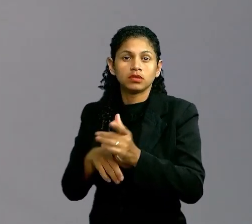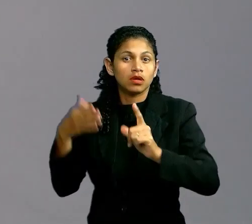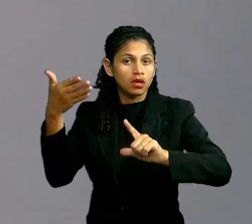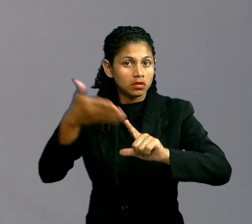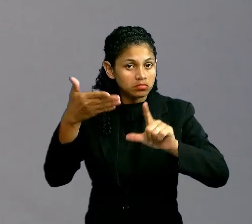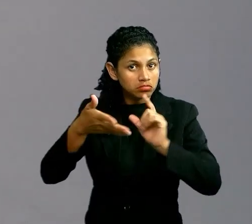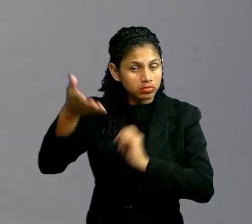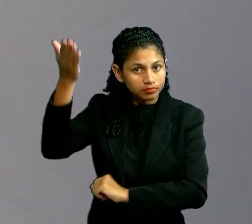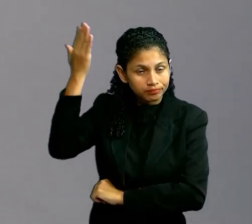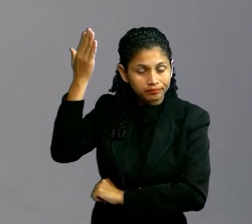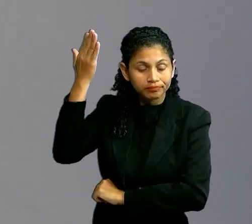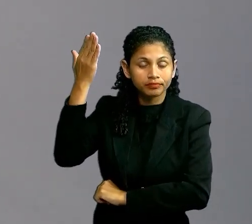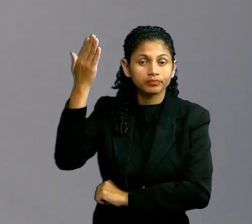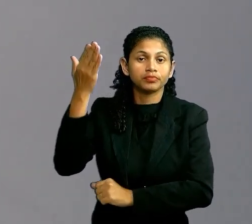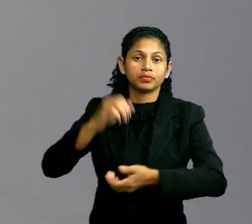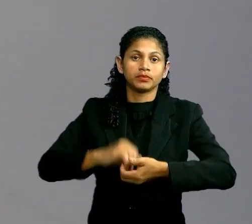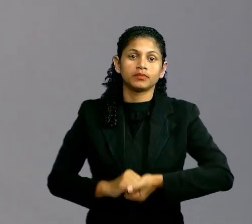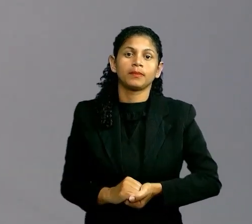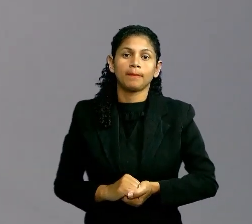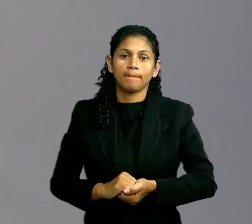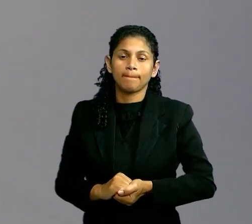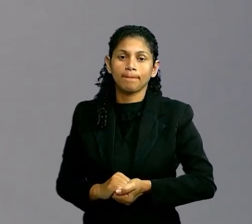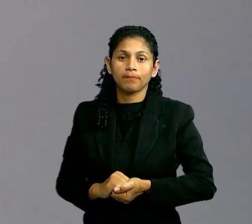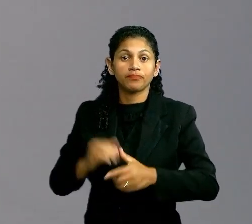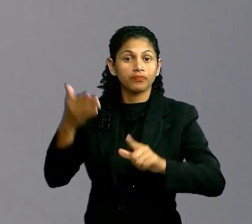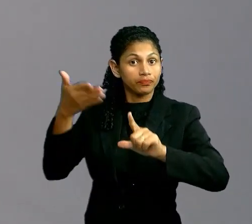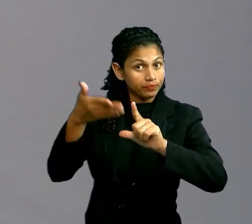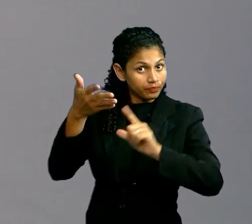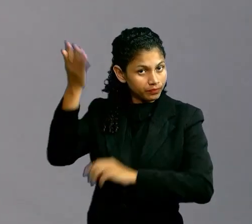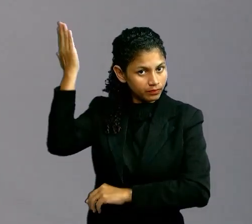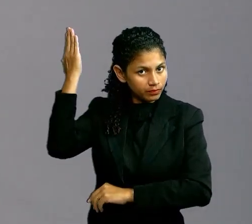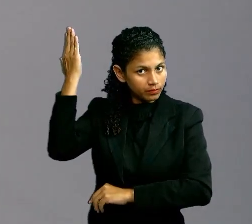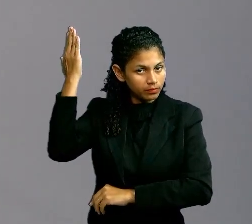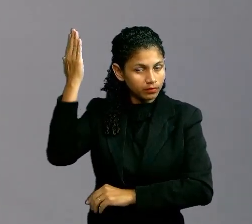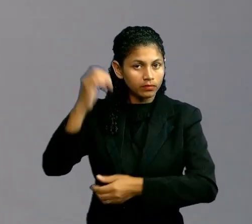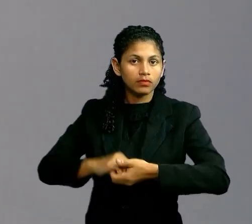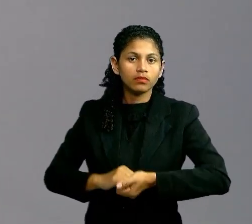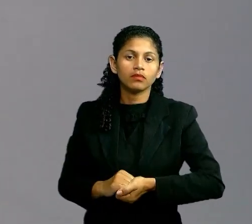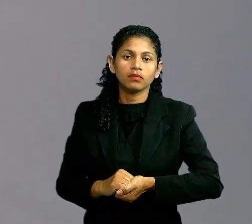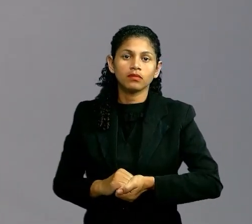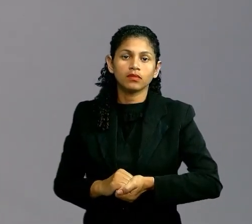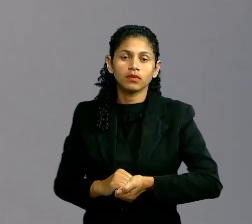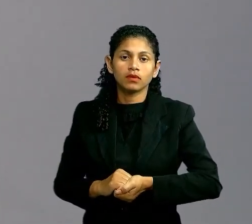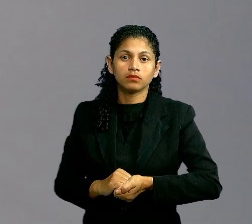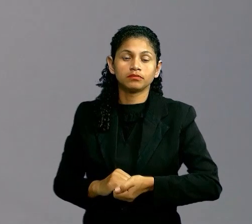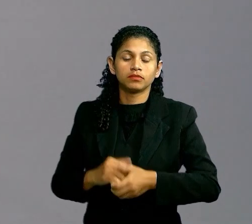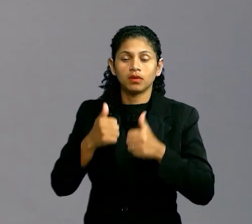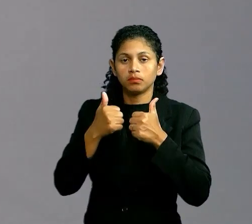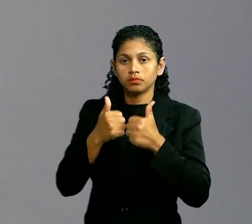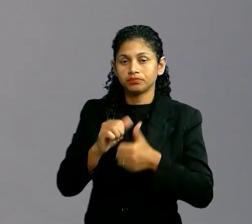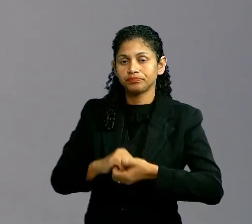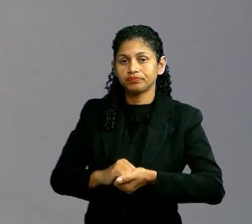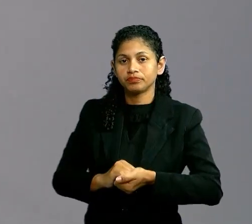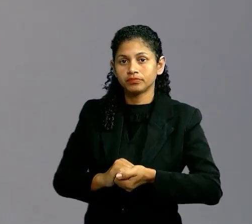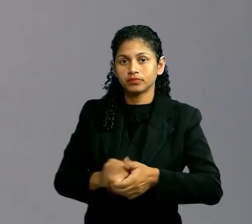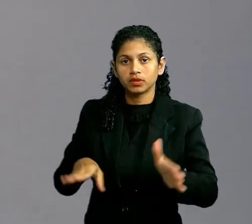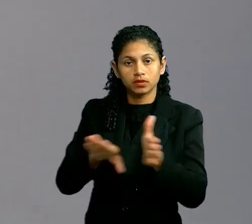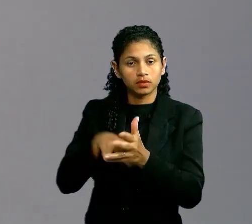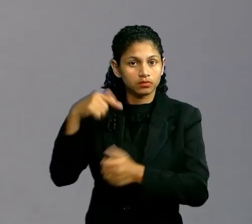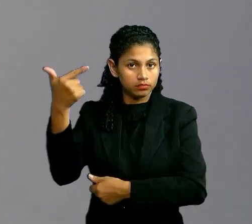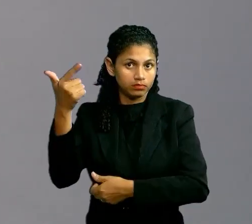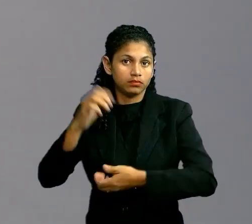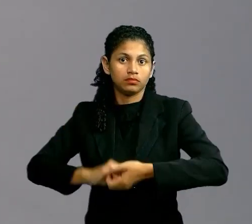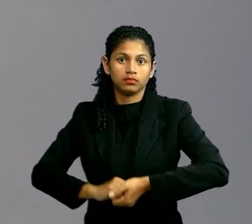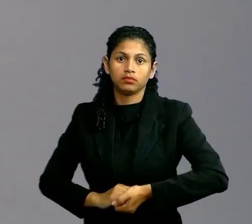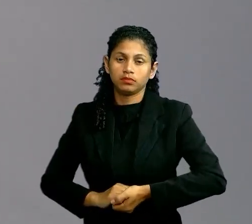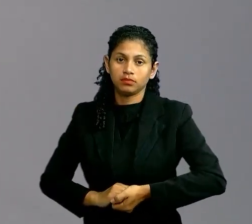porque depende só de você e o teu potencial. Acesse a plataforma, nossas mídias digitais e eu conto com você. Até a próxima!